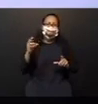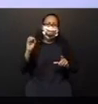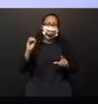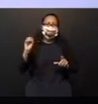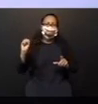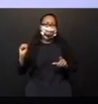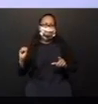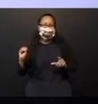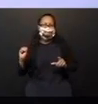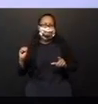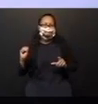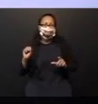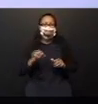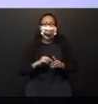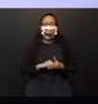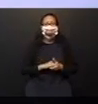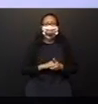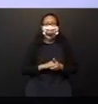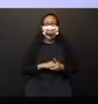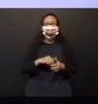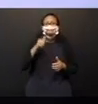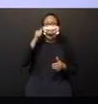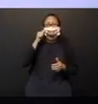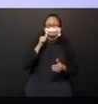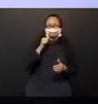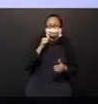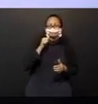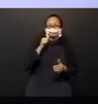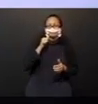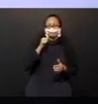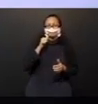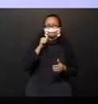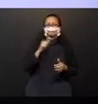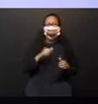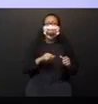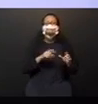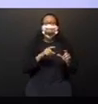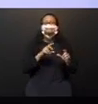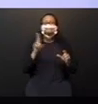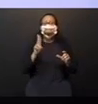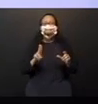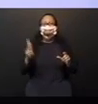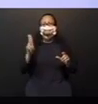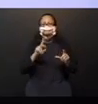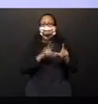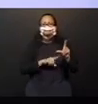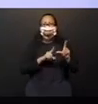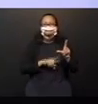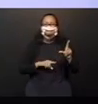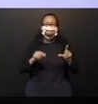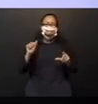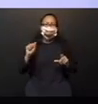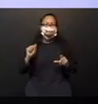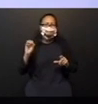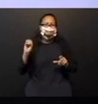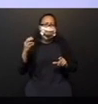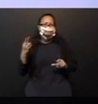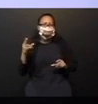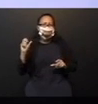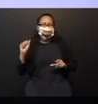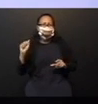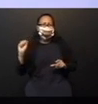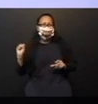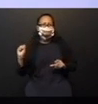bolinho, o país. E para o feminino, a garota, a cesta, a Grécia.